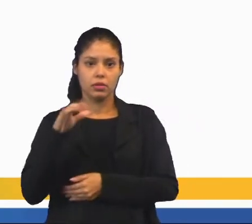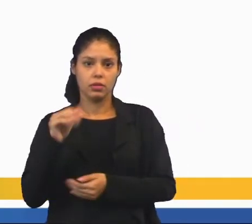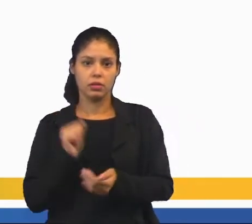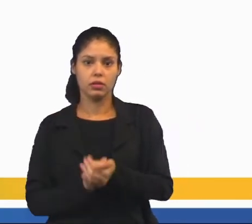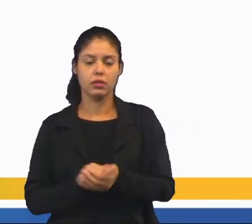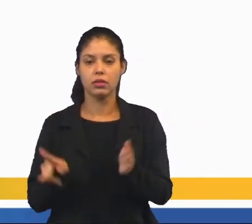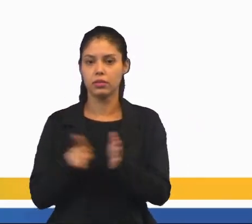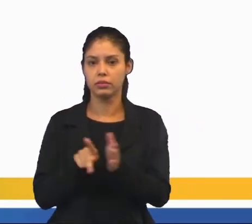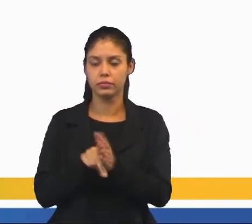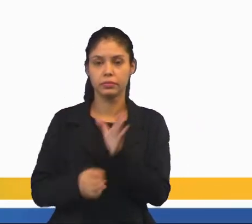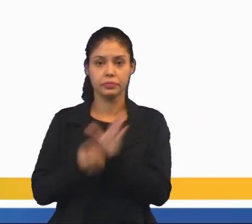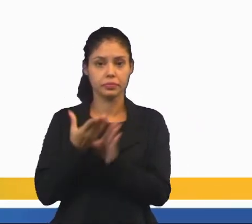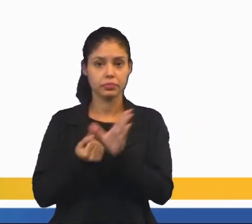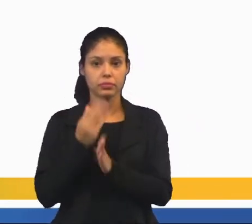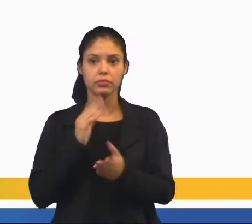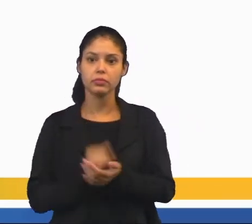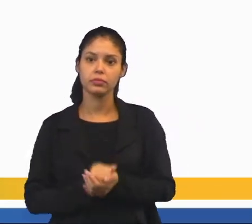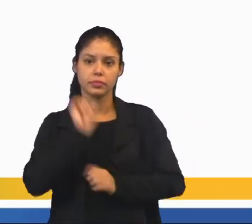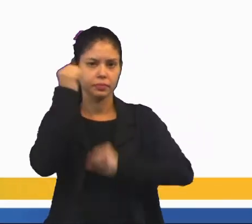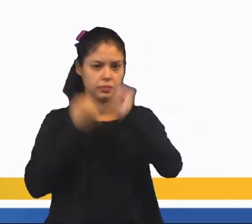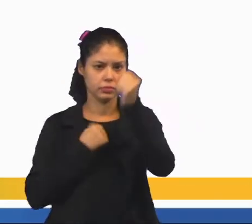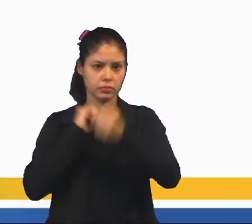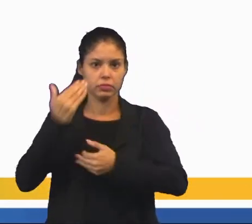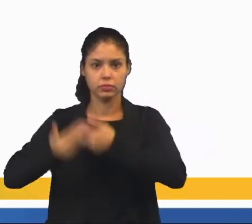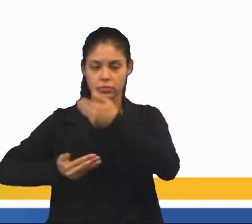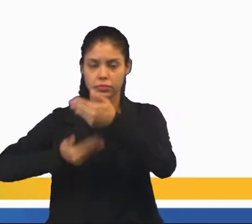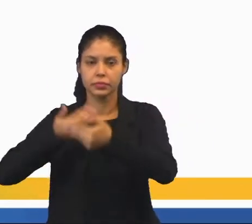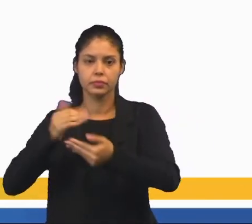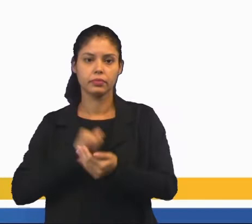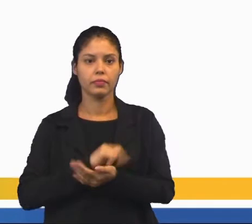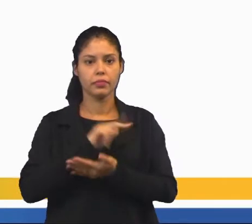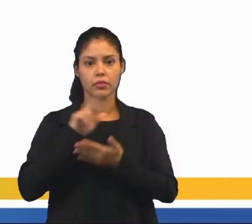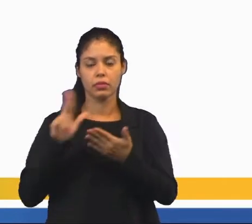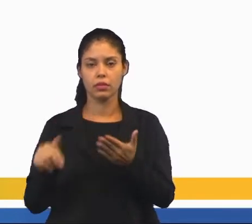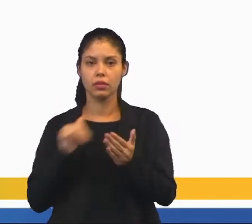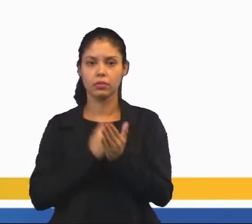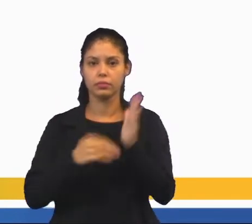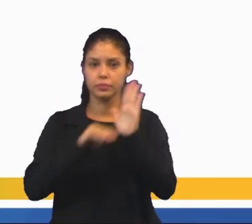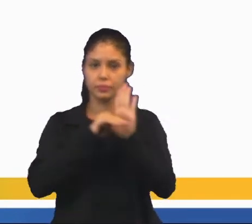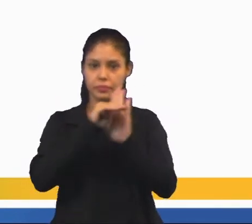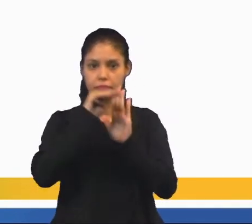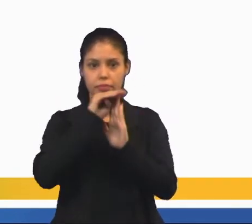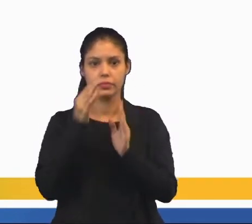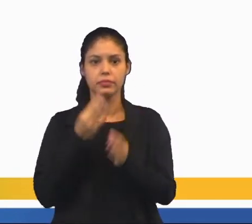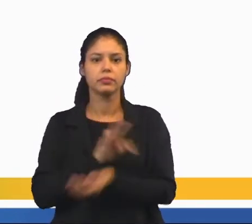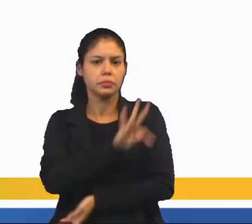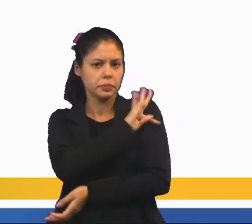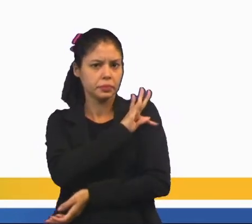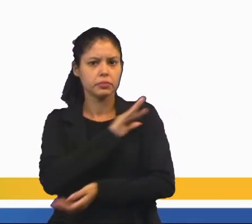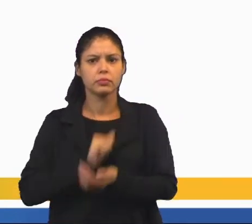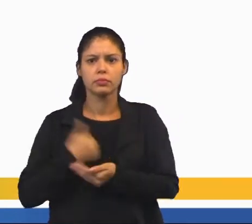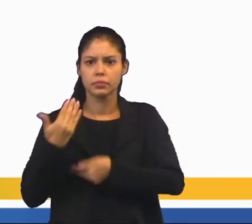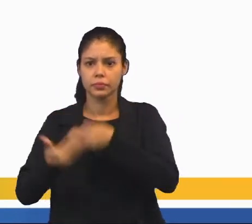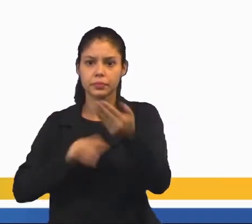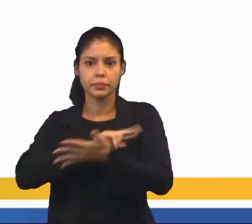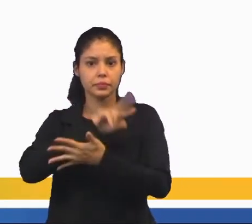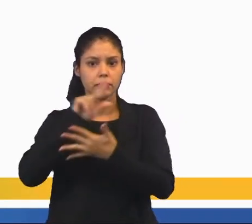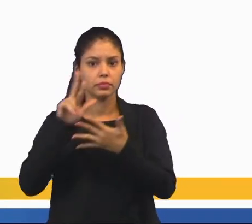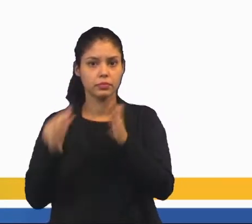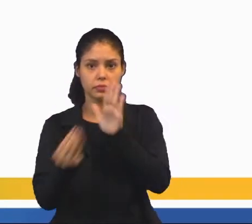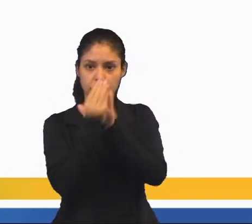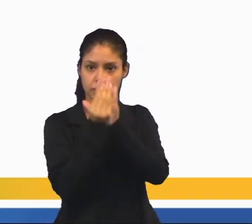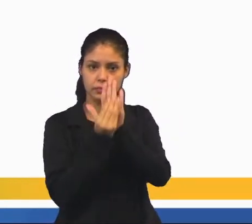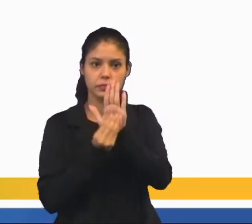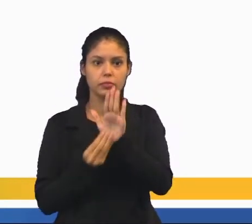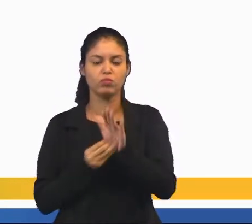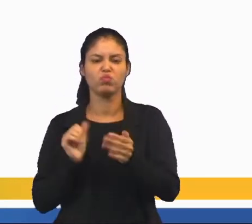Ultraprocessados correspondem a produtos cuja fabricação envolve diversas etapas e técnicas de processamento